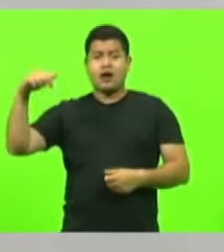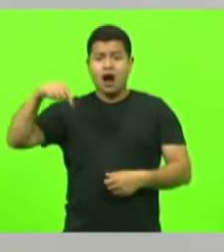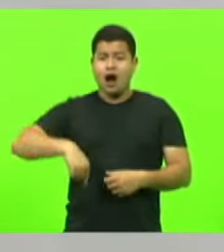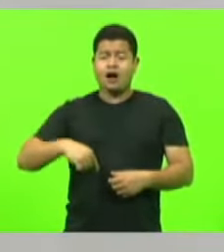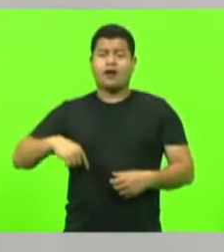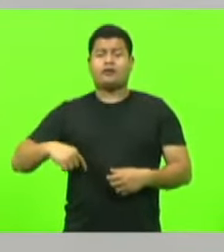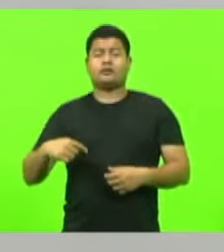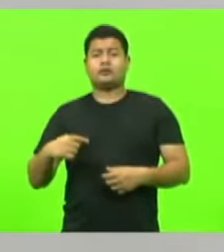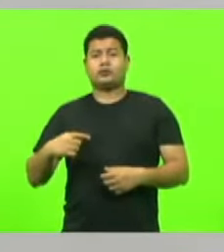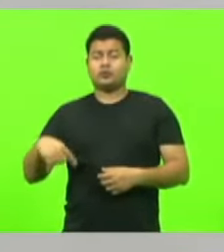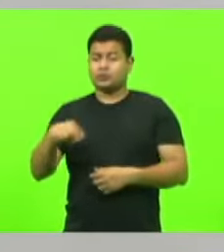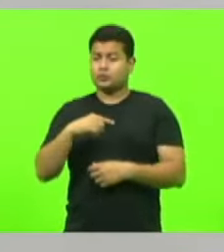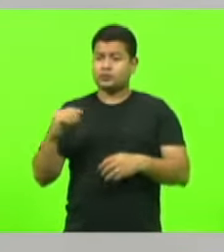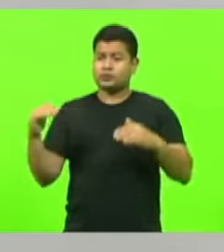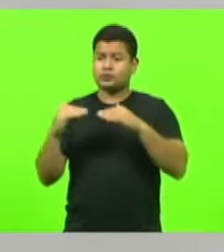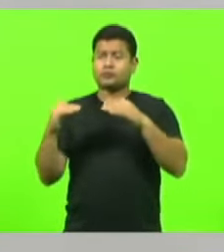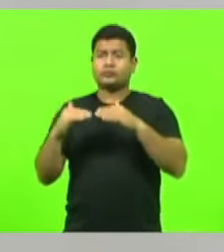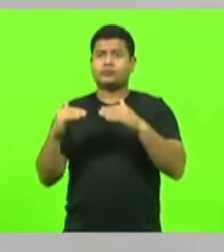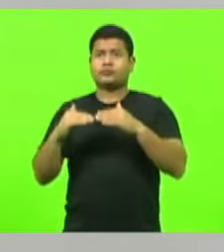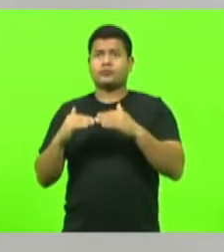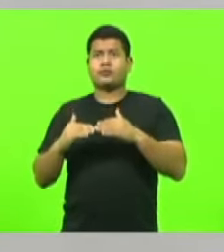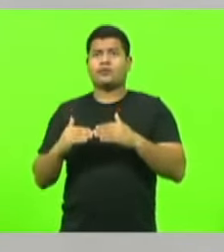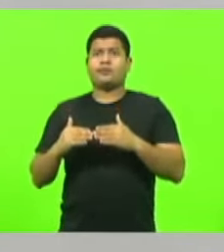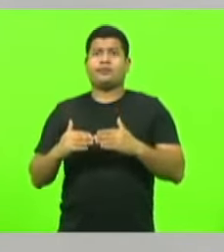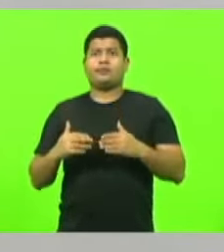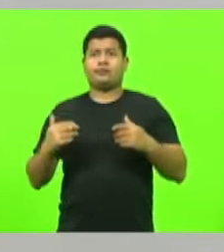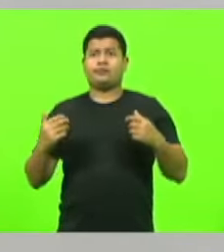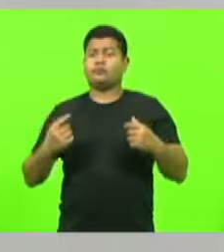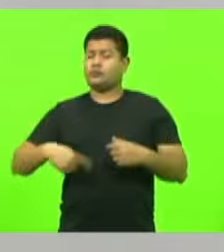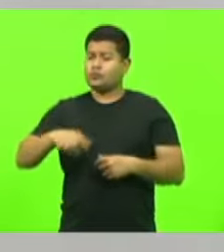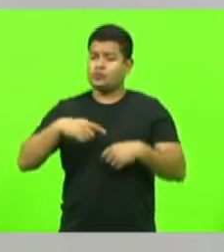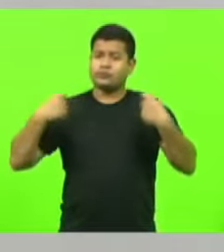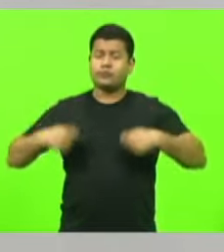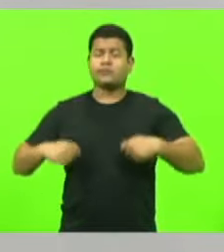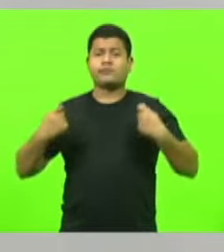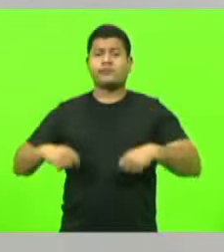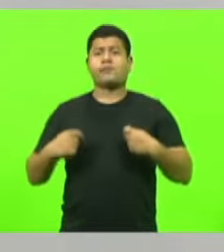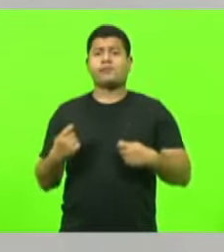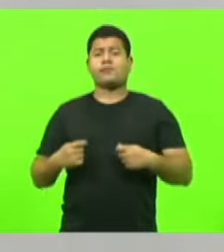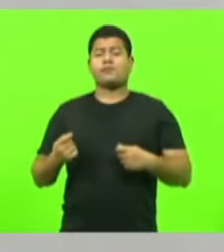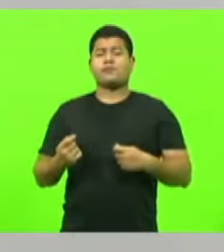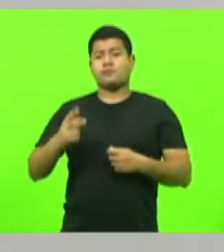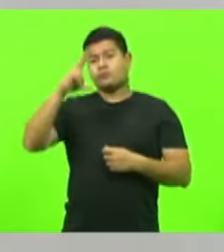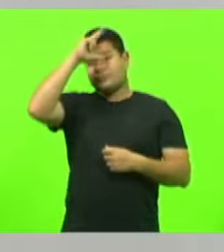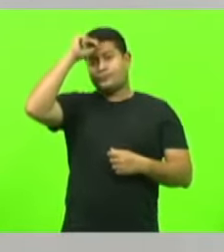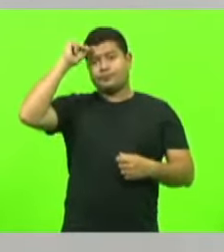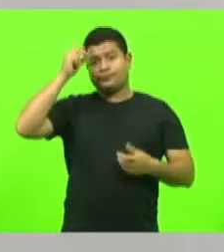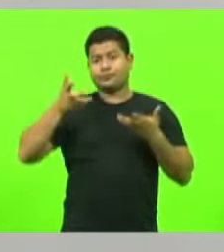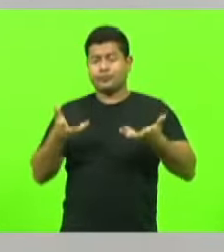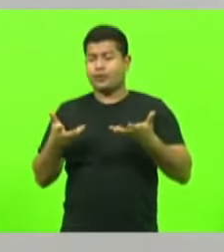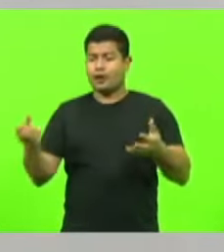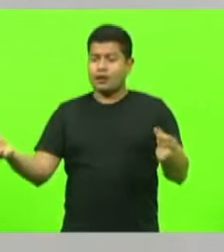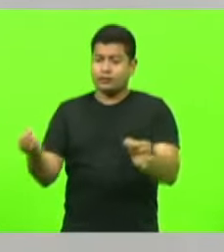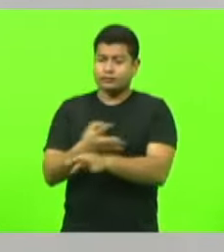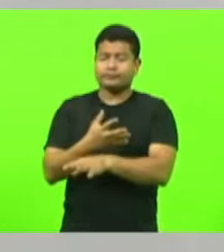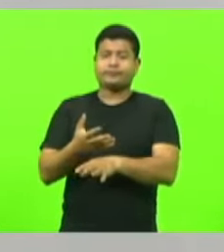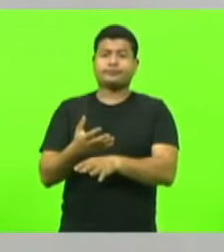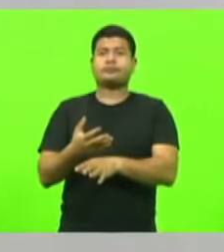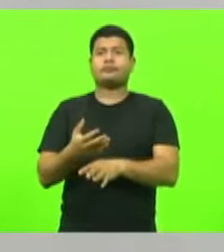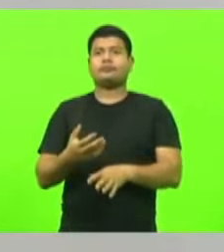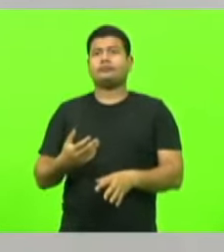ele. Quer dizer, nós todos fazemos a nossa parte. Os prefeitos querem a conclusão do lote 1 e 2, que são os